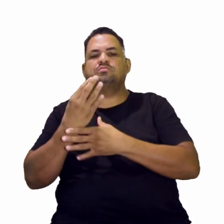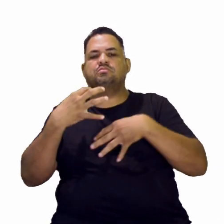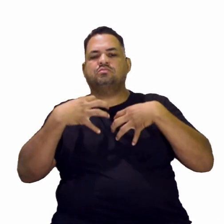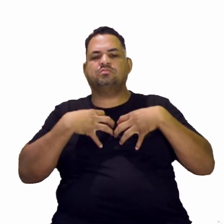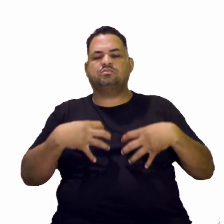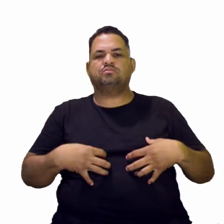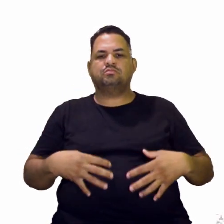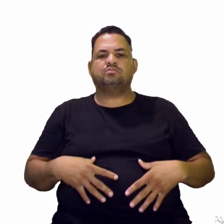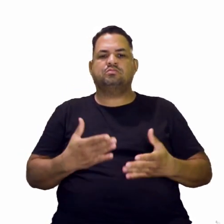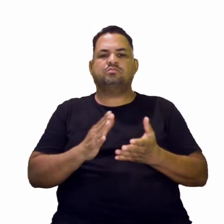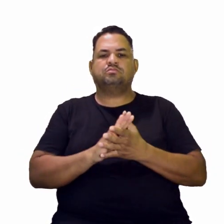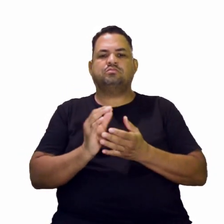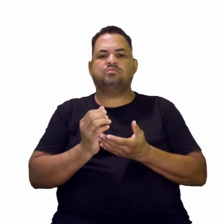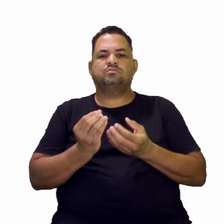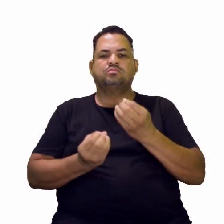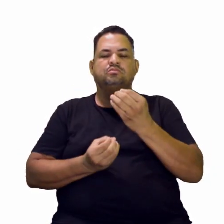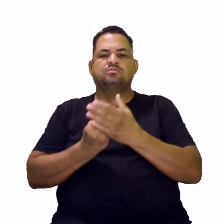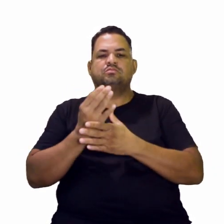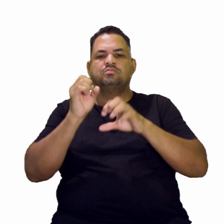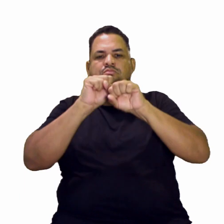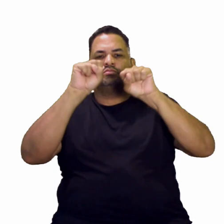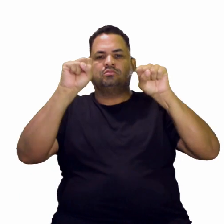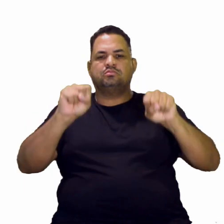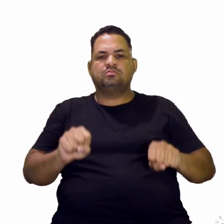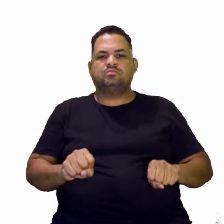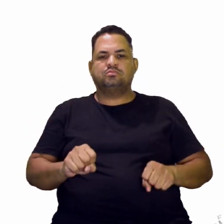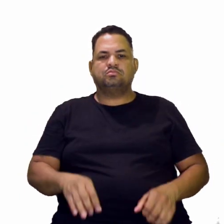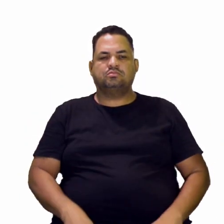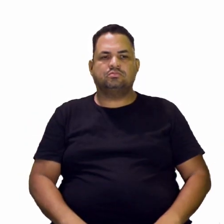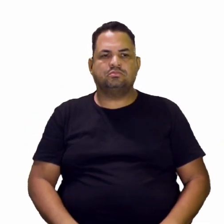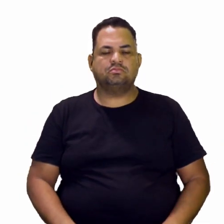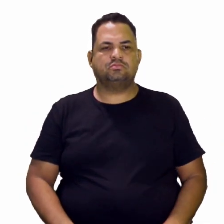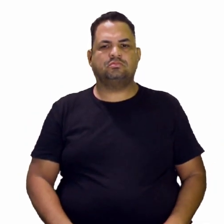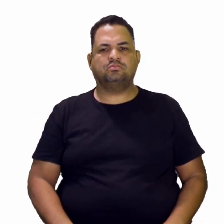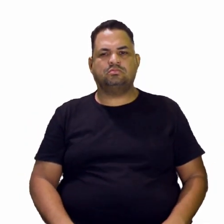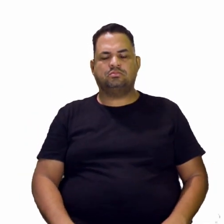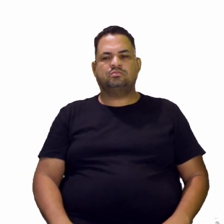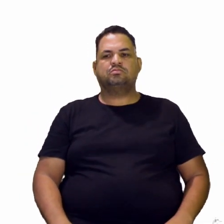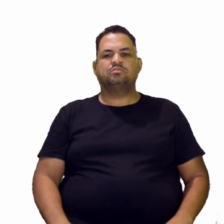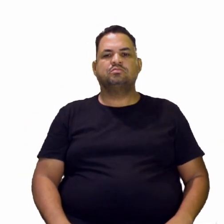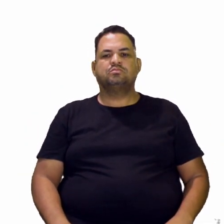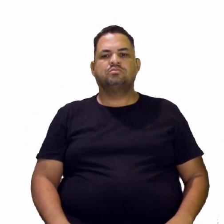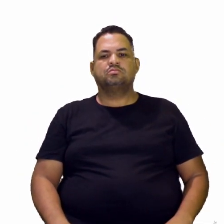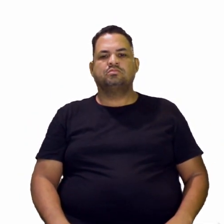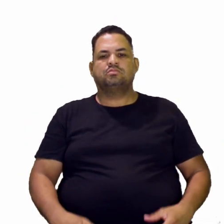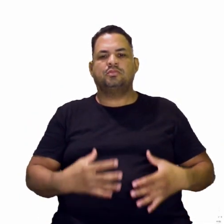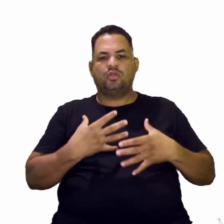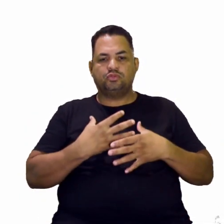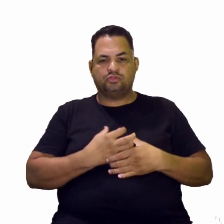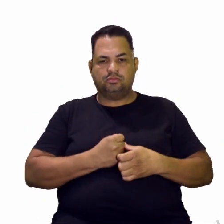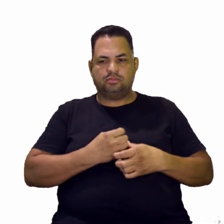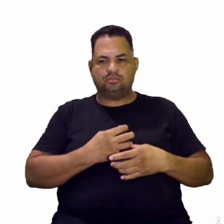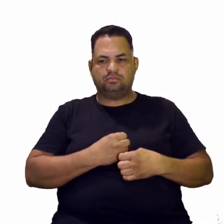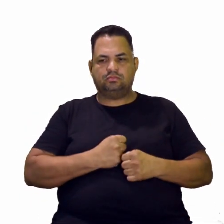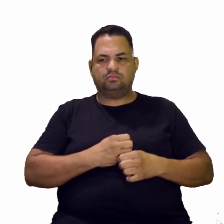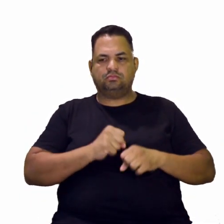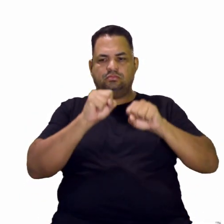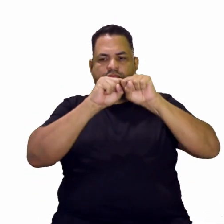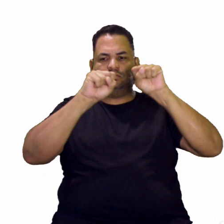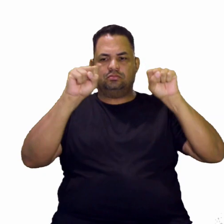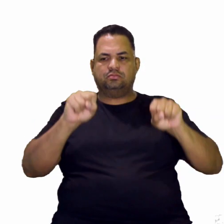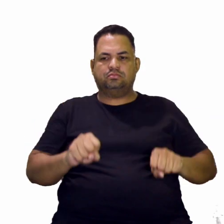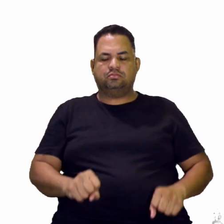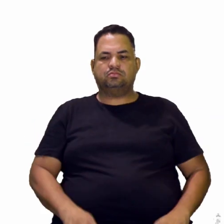e vários órgãos formam um sistema. Esse sistema aqui, tá, que a gente está vendo é o sistema digestório.